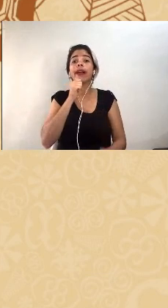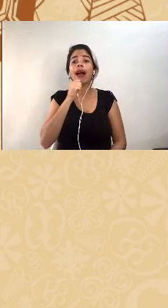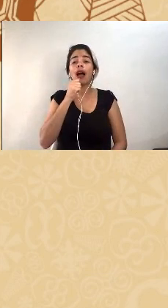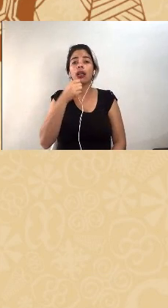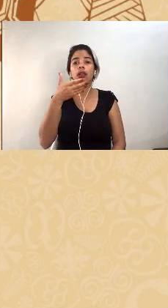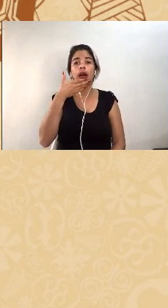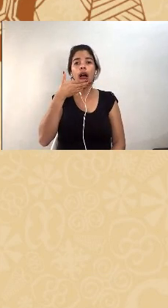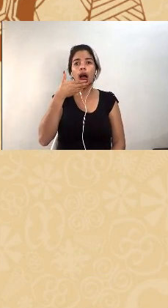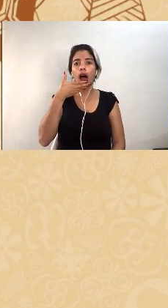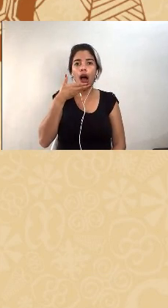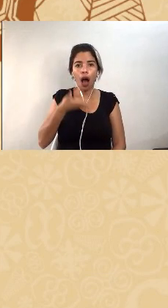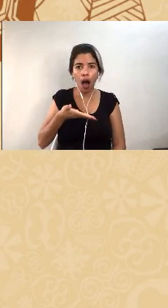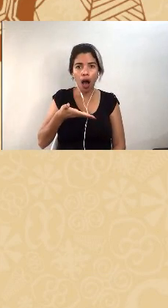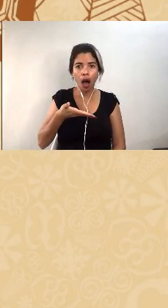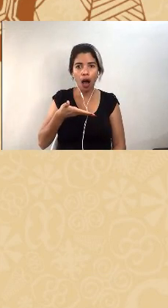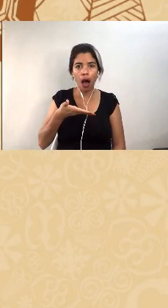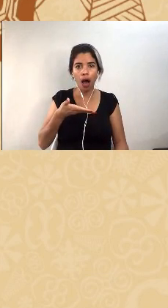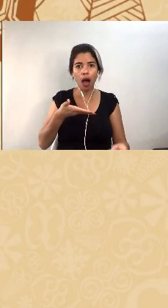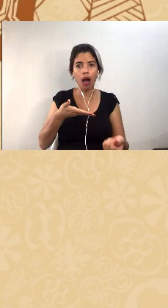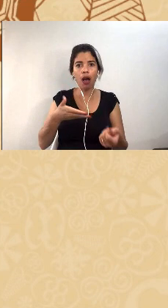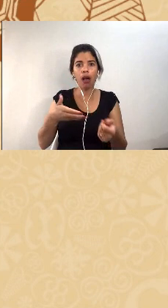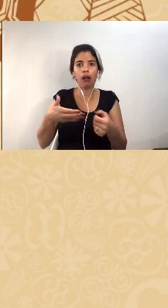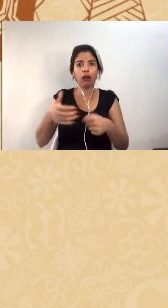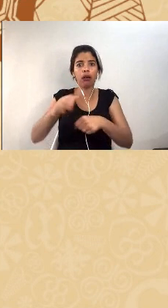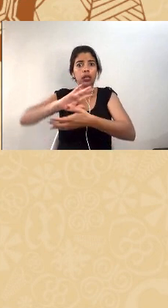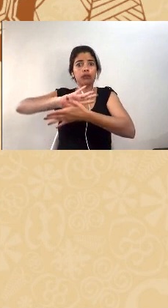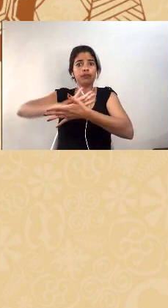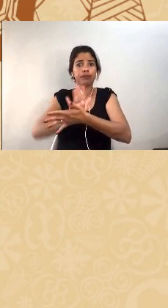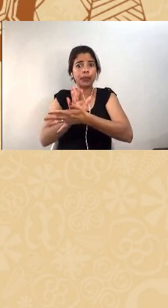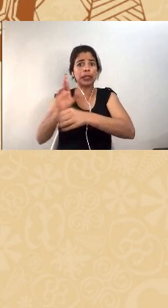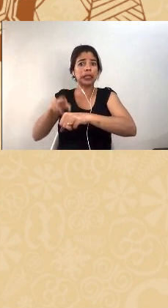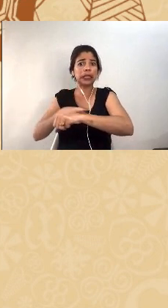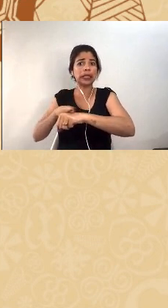com o racismo, né? Cotidiano, né?